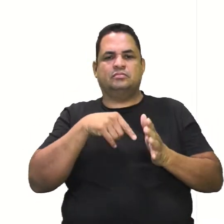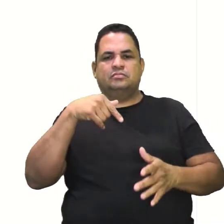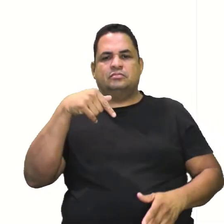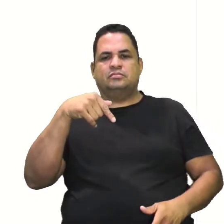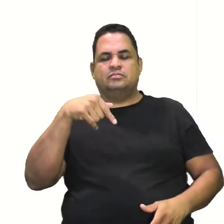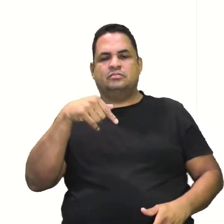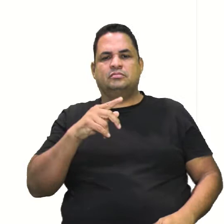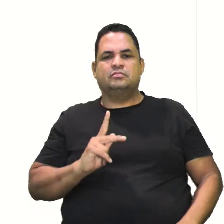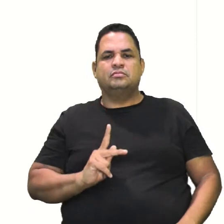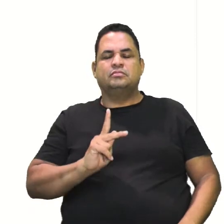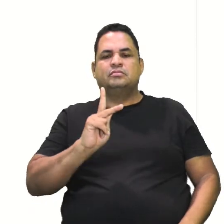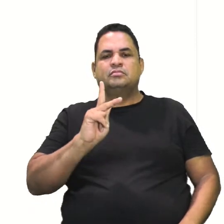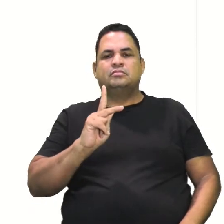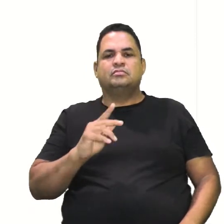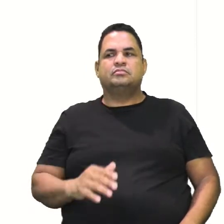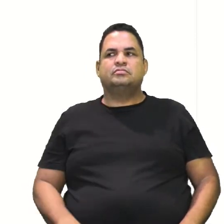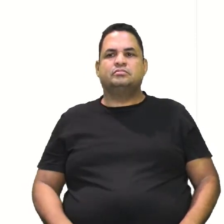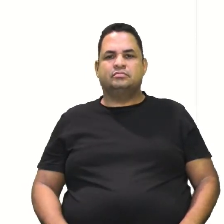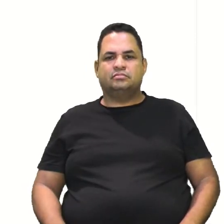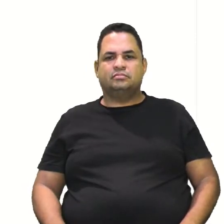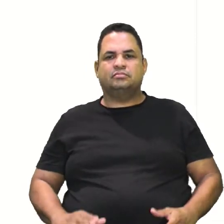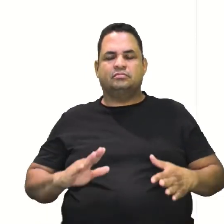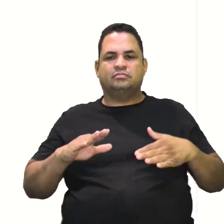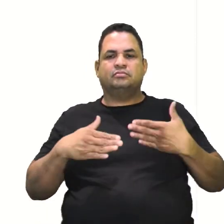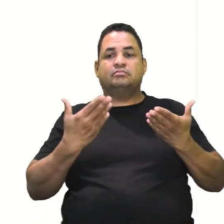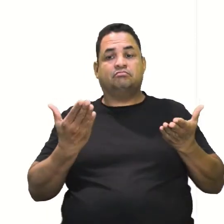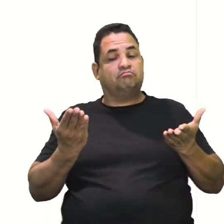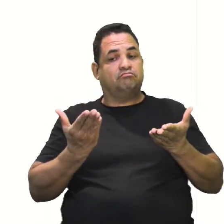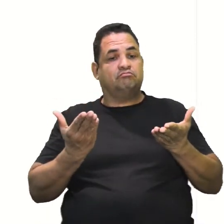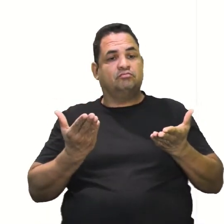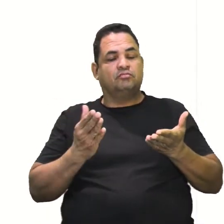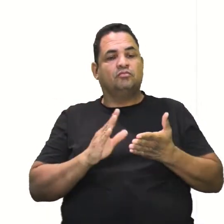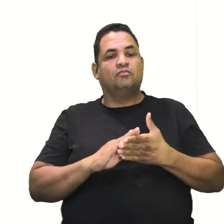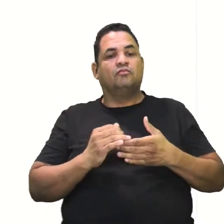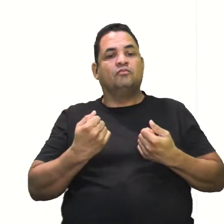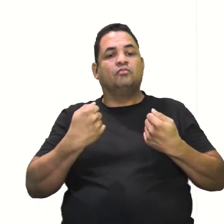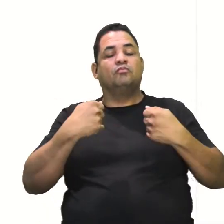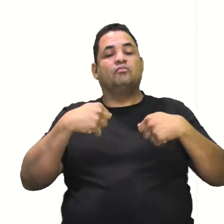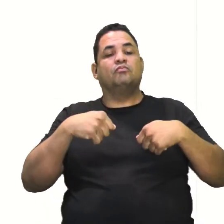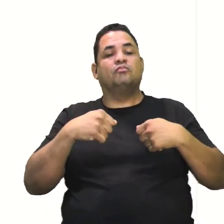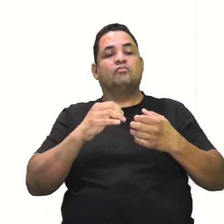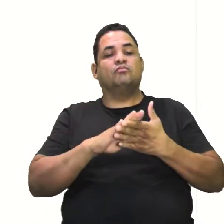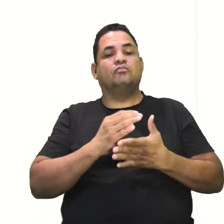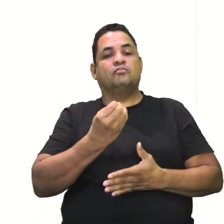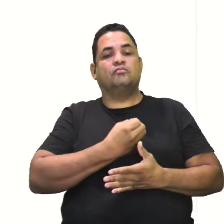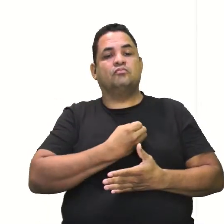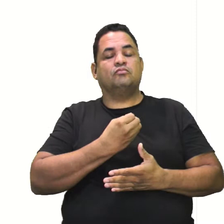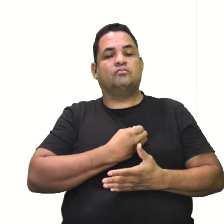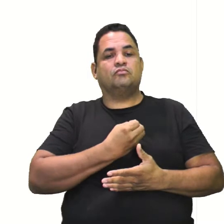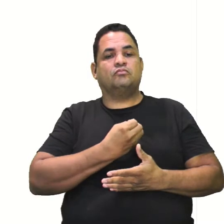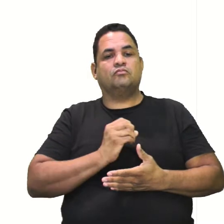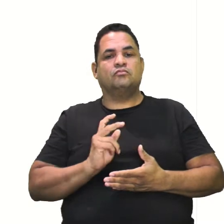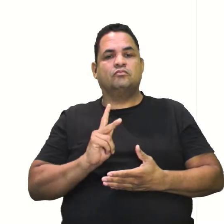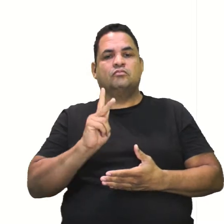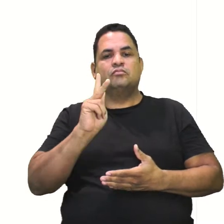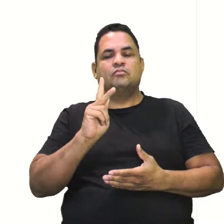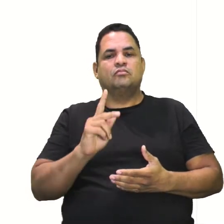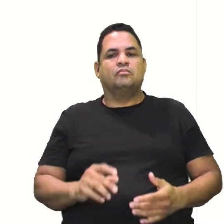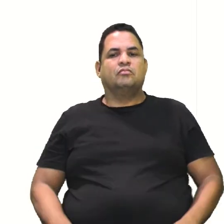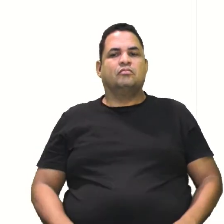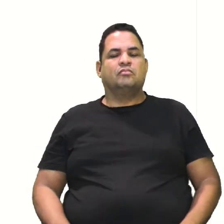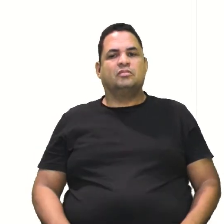e menos 7 e K. Nesse caso, qual será o possível valor de